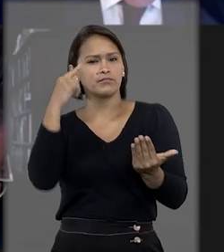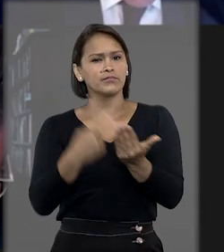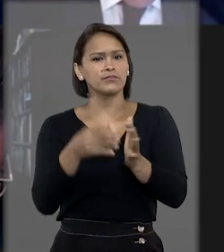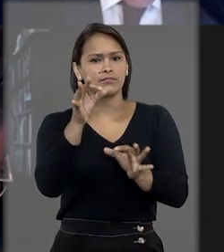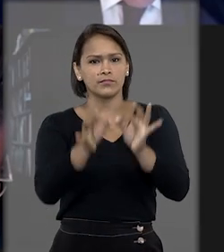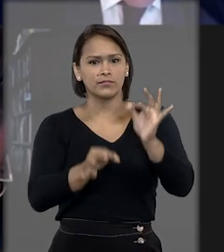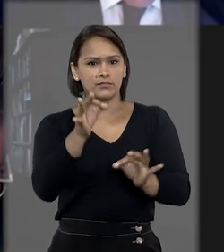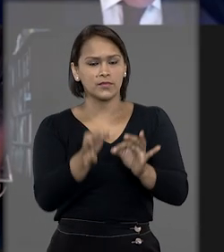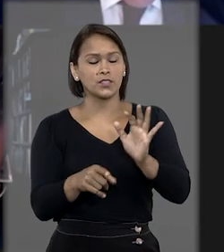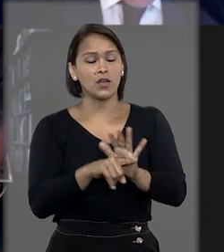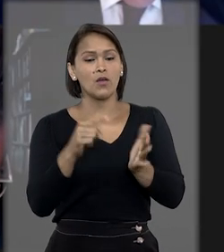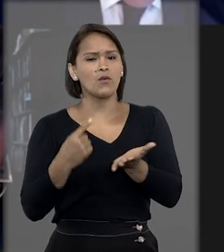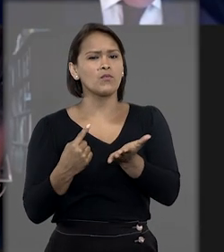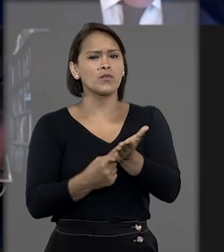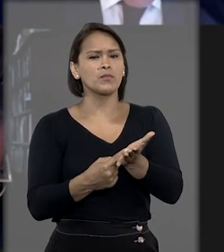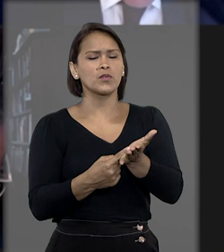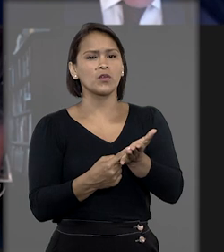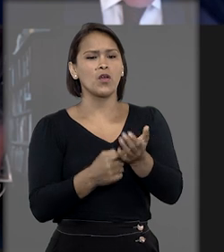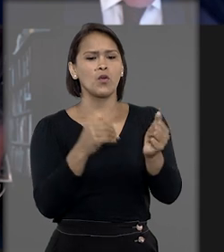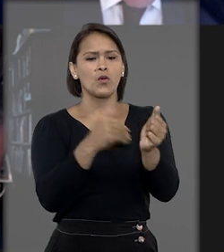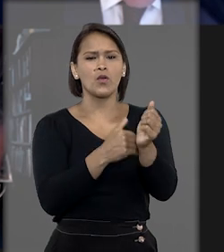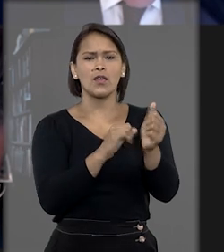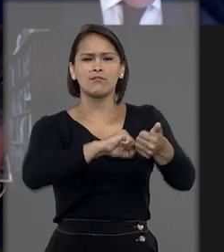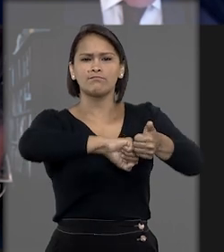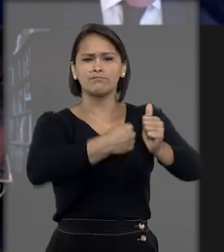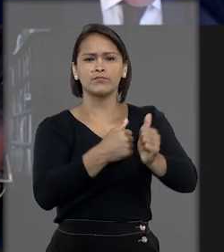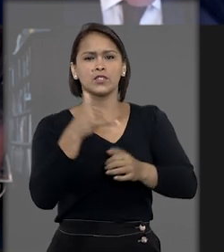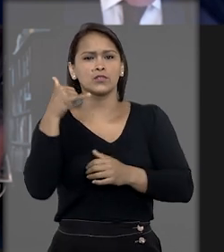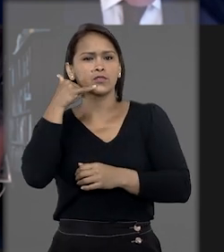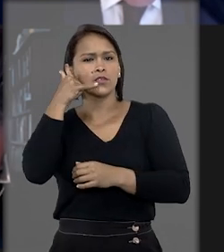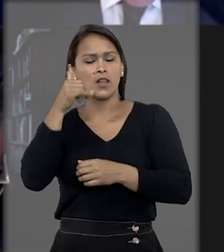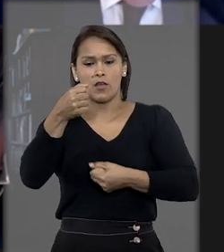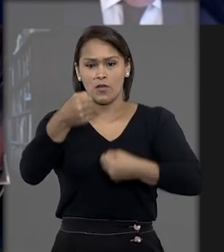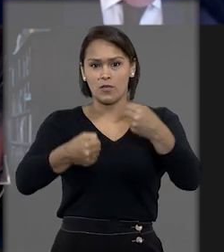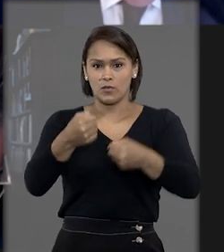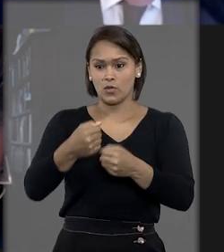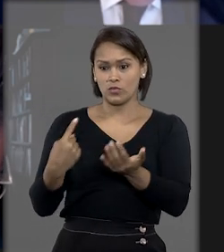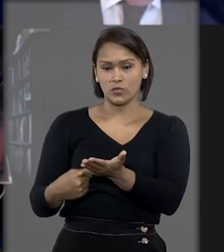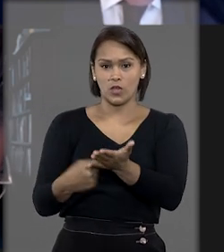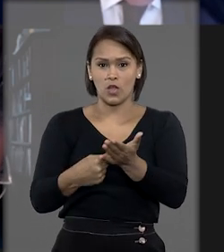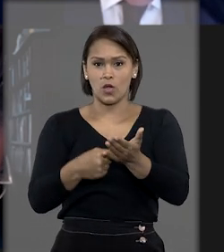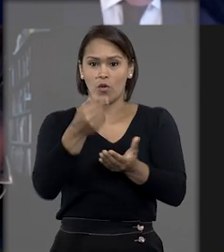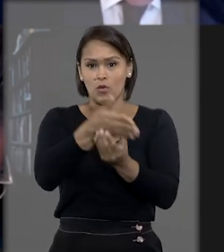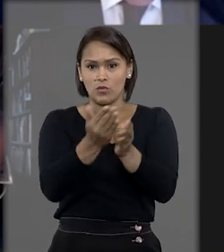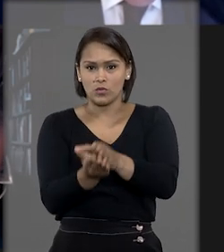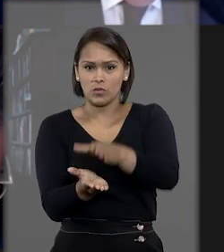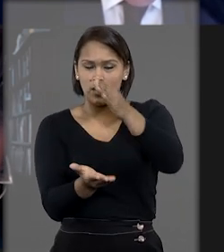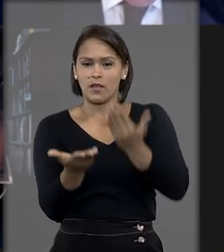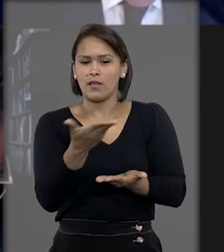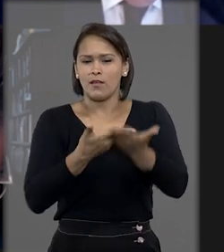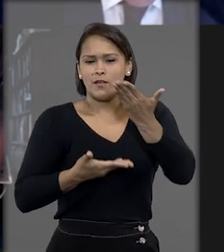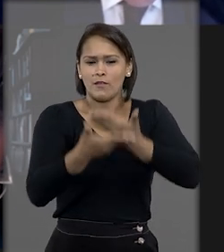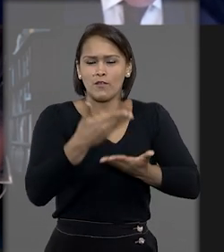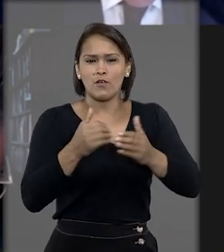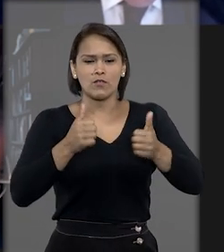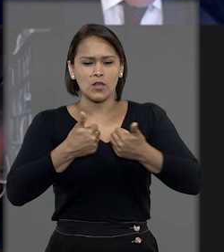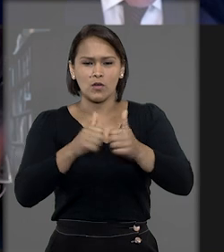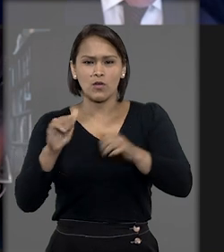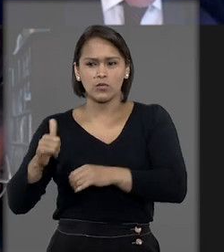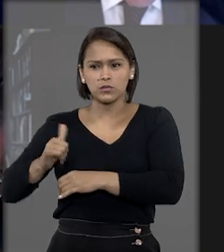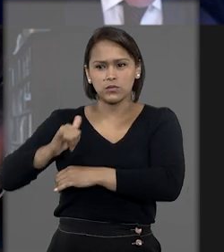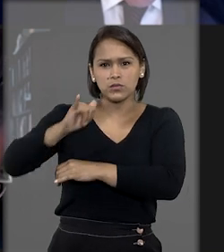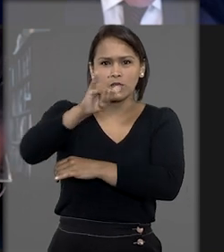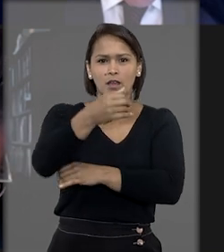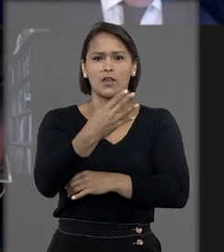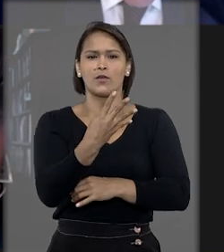Manteve então decisão judicial que determinou a quebra do sigilo telefônico de um piloto que já acordo com os autos esteve envolvido